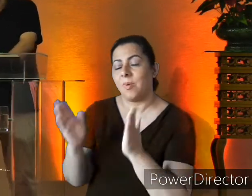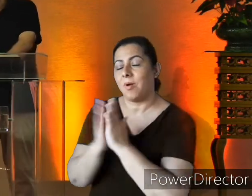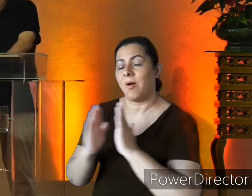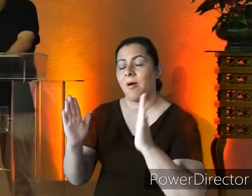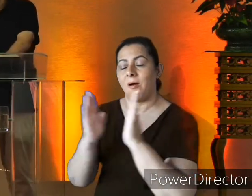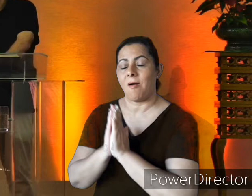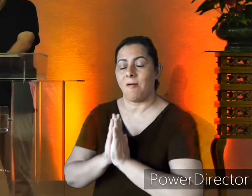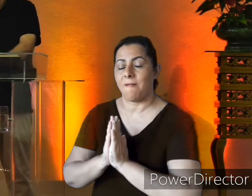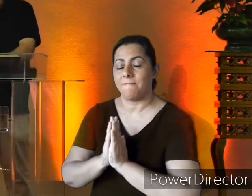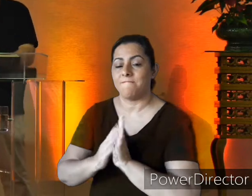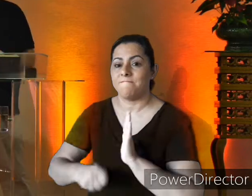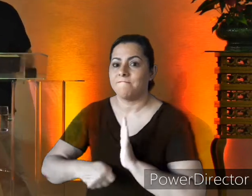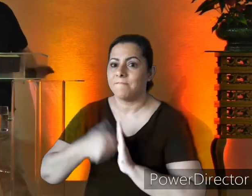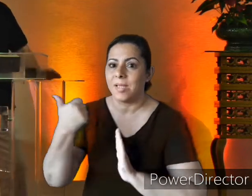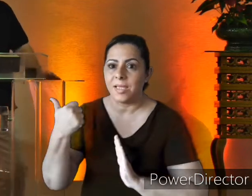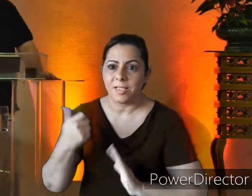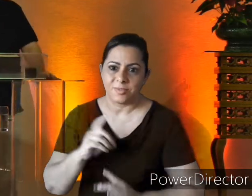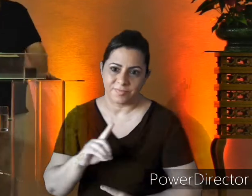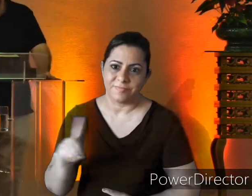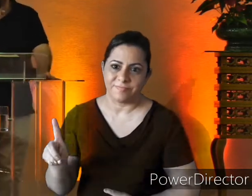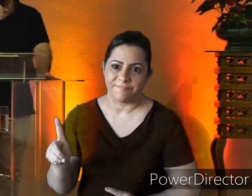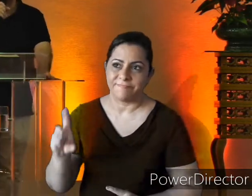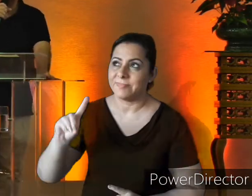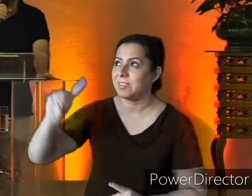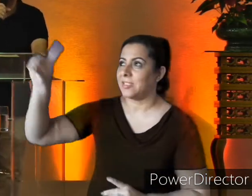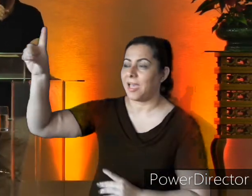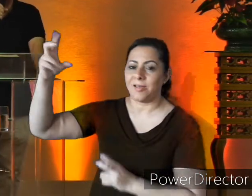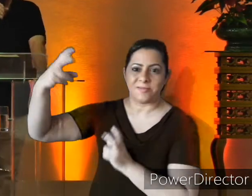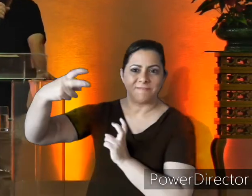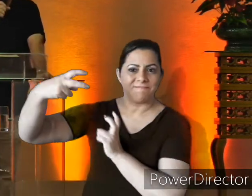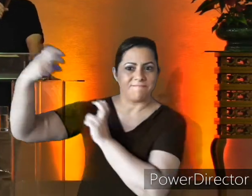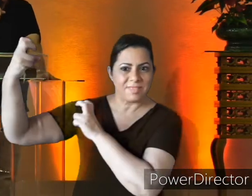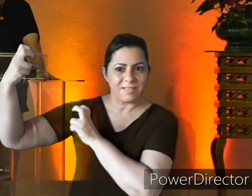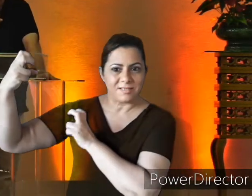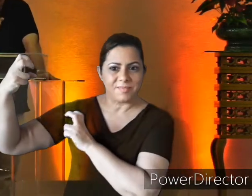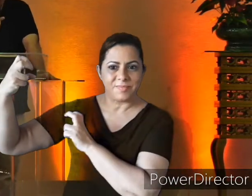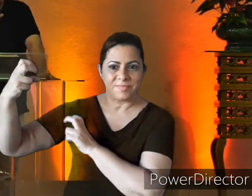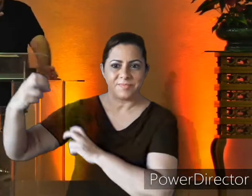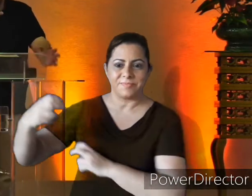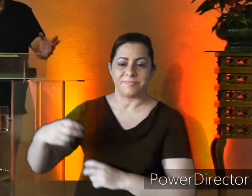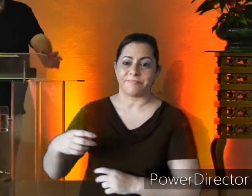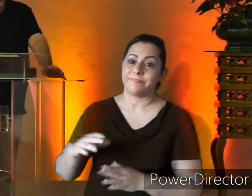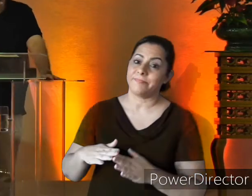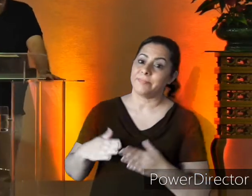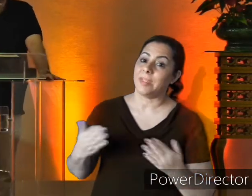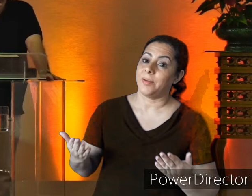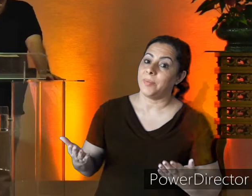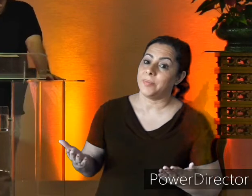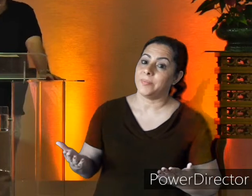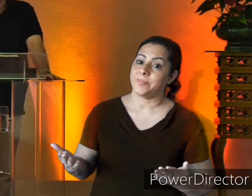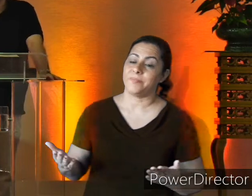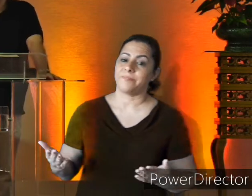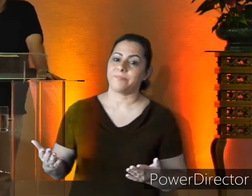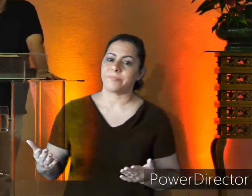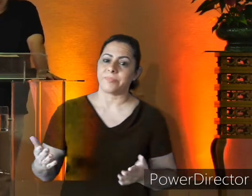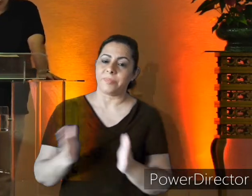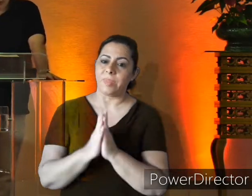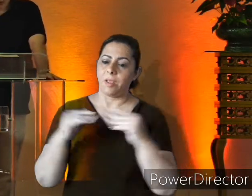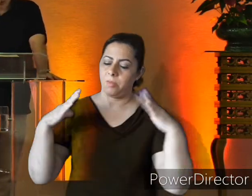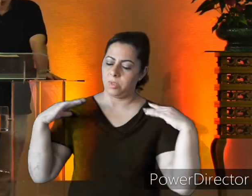trazer a resposta. Mas quando eu vim, um espírito maligno se colocou diante de mim, e eu fiquei lutando com esse espírito